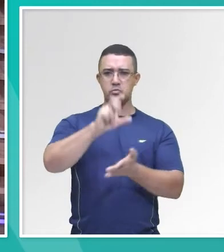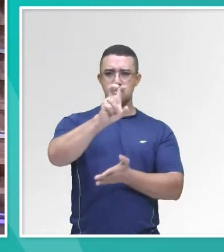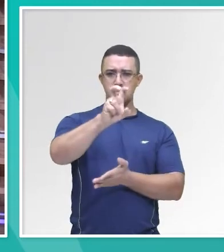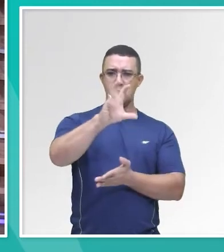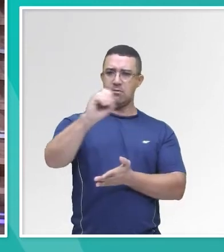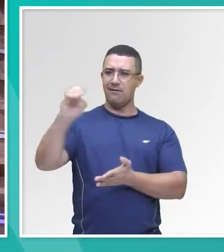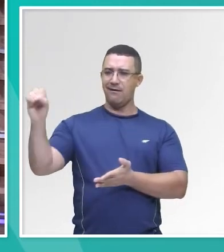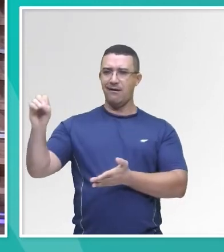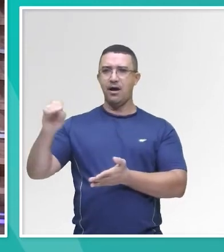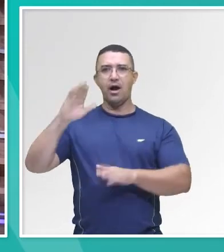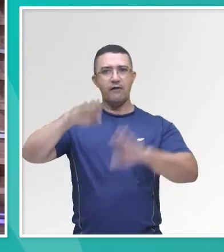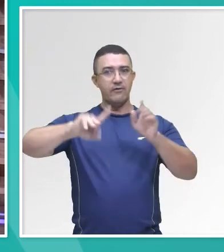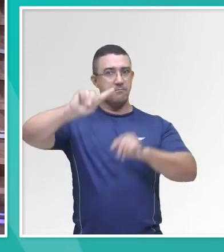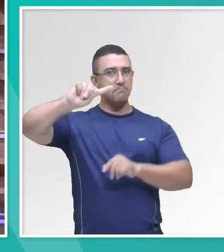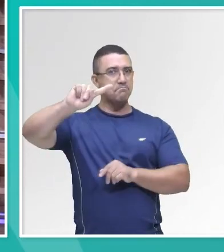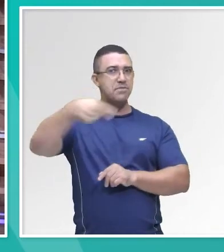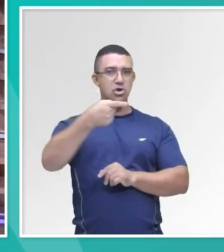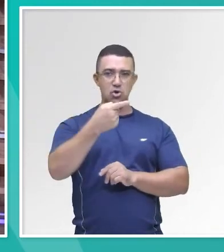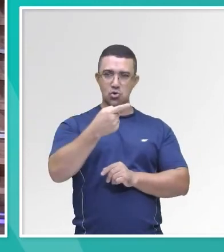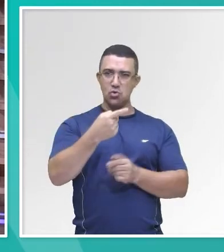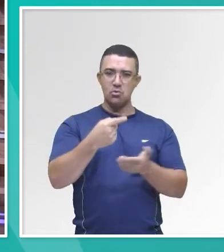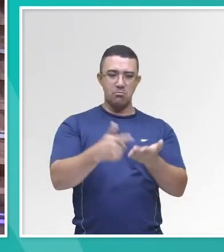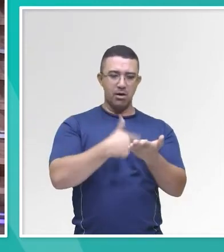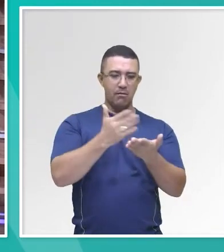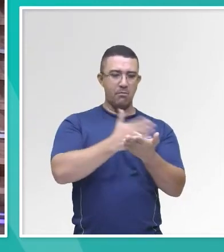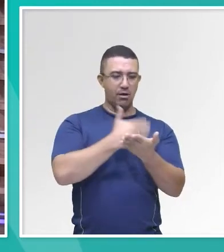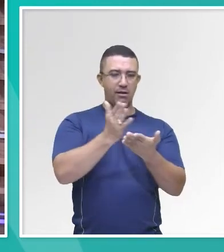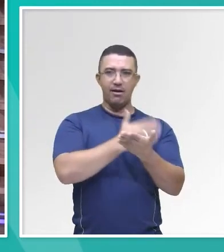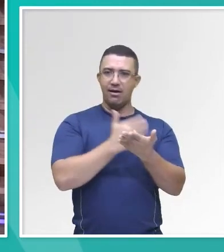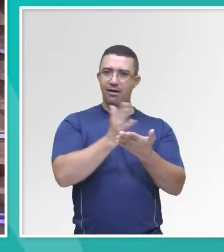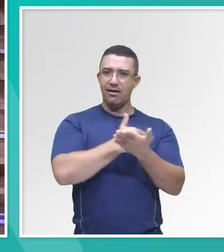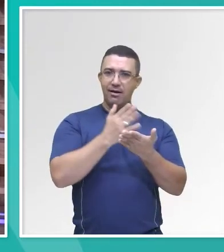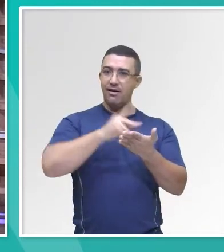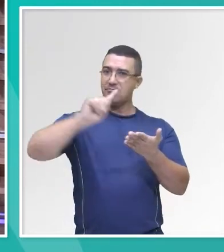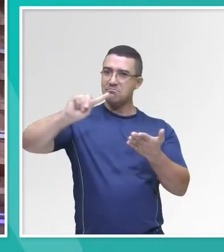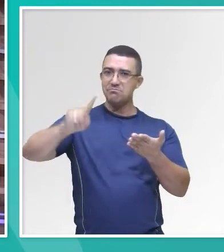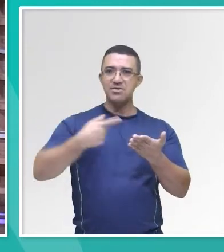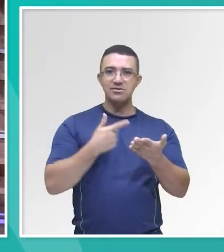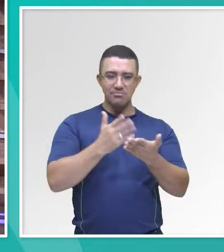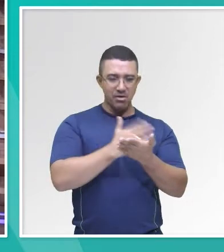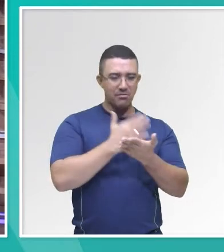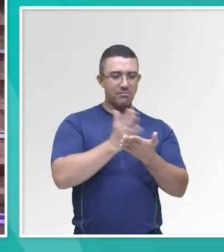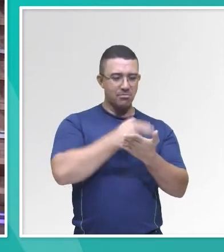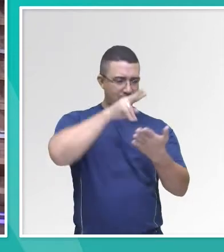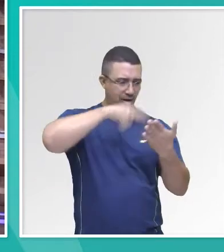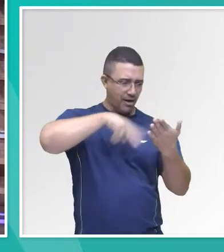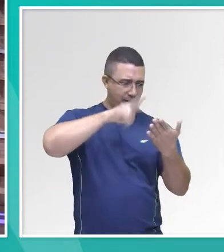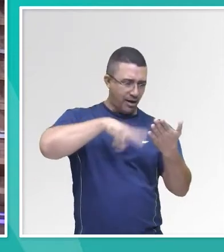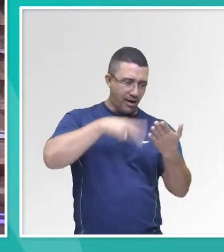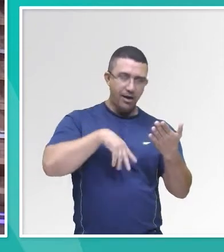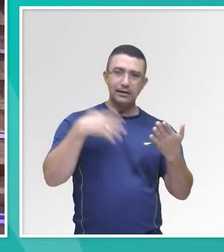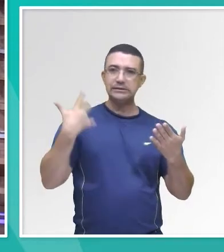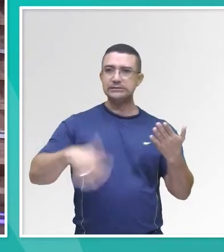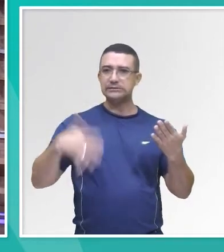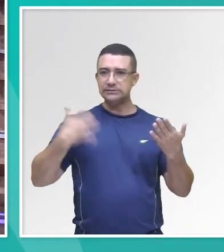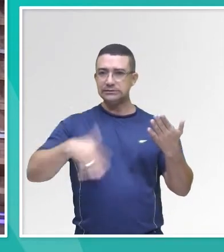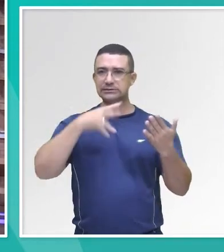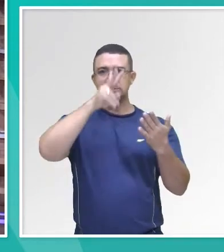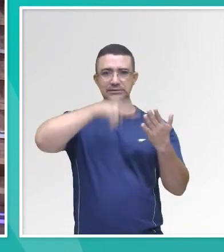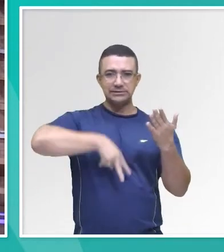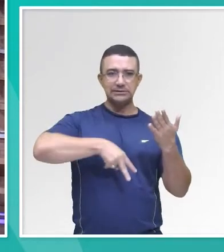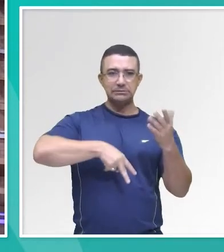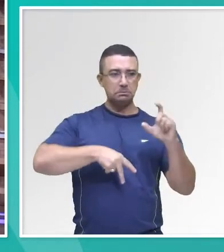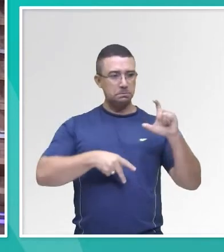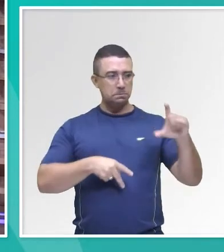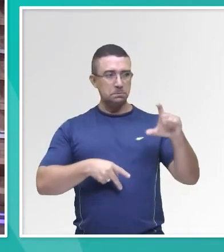1000 páginas. Tem um livro que eu estou tentando terminar de ler, que ele tem 1000 páginas. Olha lá, o tijolo. Por